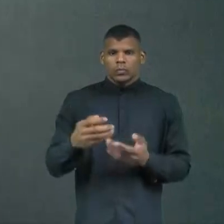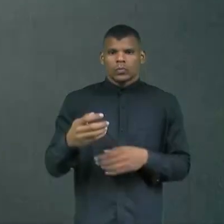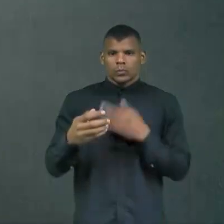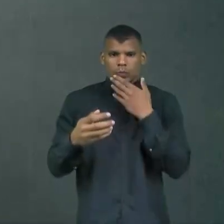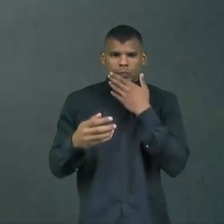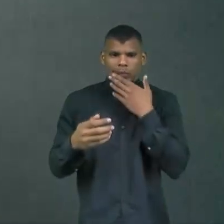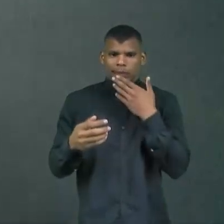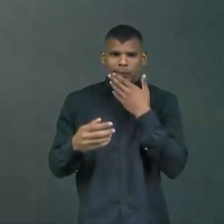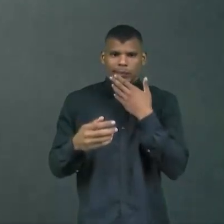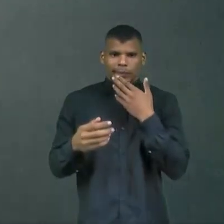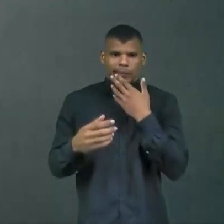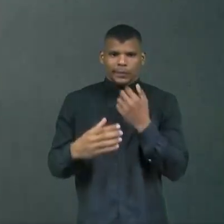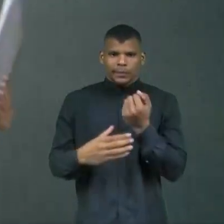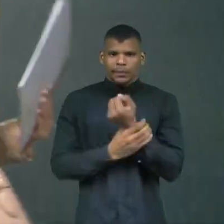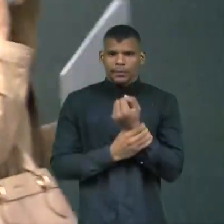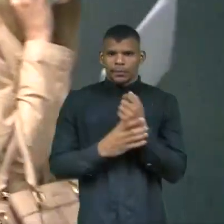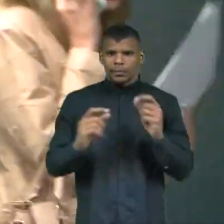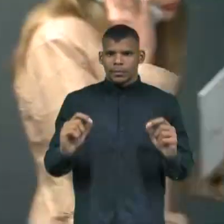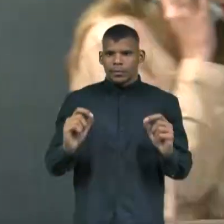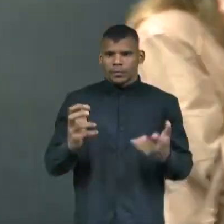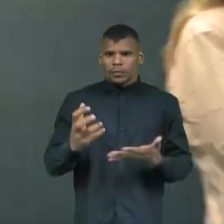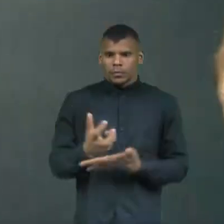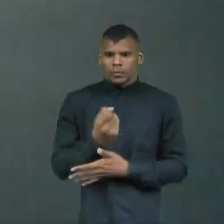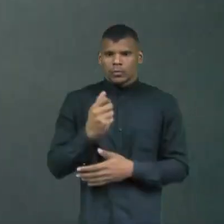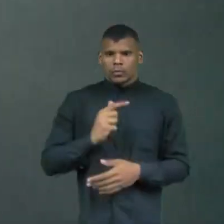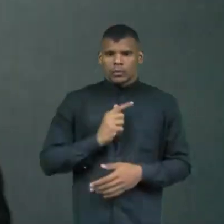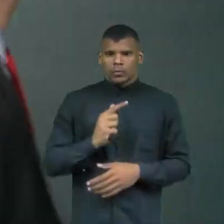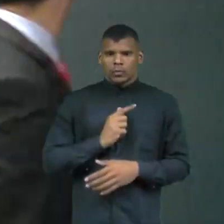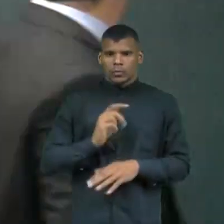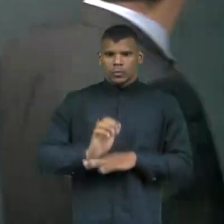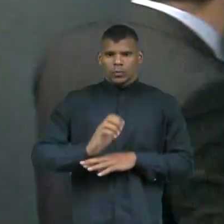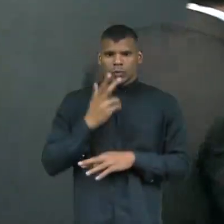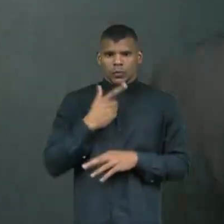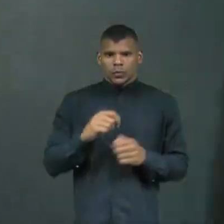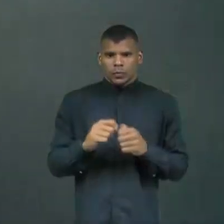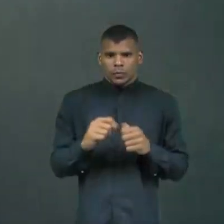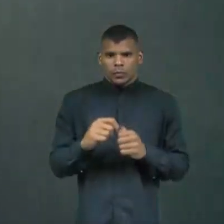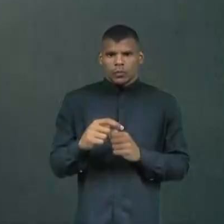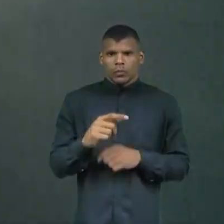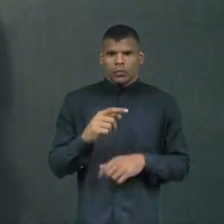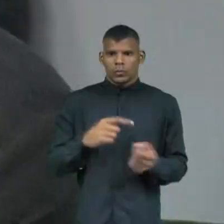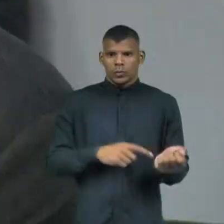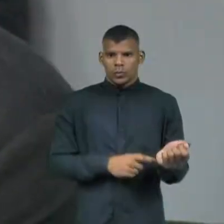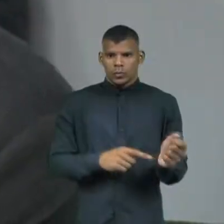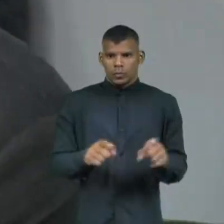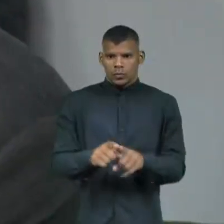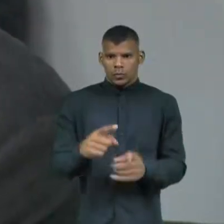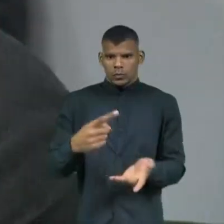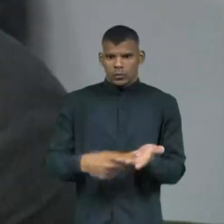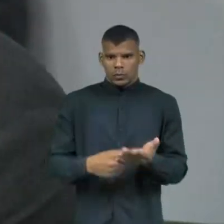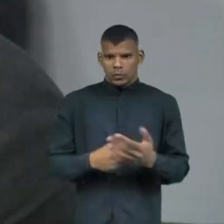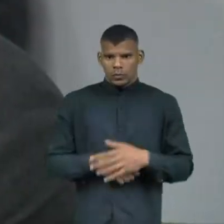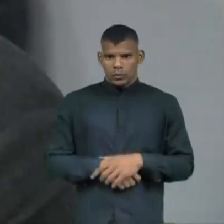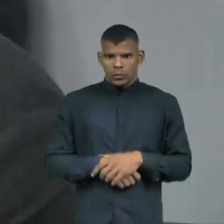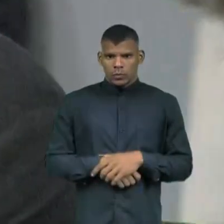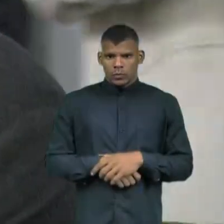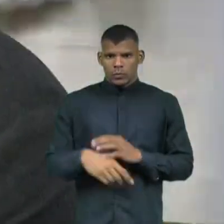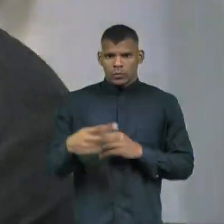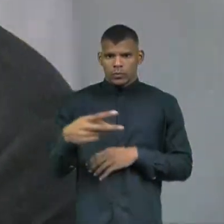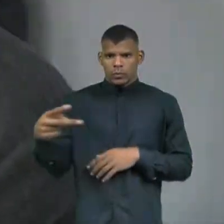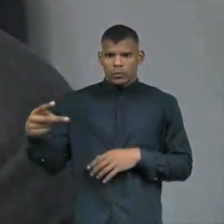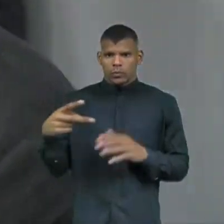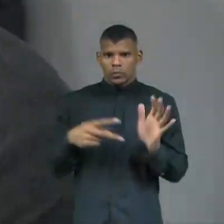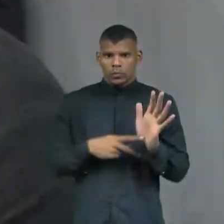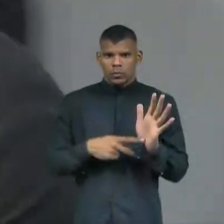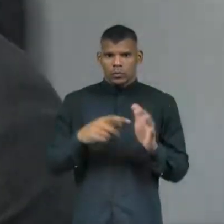termo, garantindo aí todas as conquistas que o Estado do Ceará vem fazendo e que o governador Elmano de Freitas já se comprometeu. O presidente do sindicato APOC